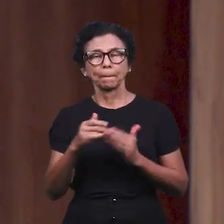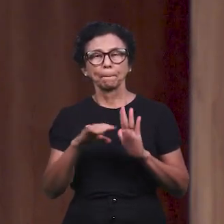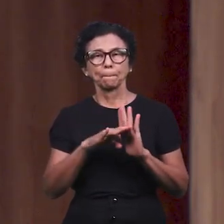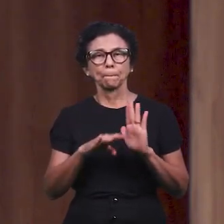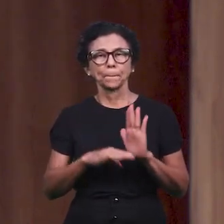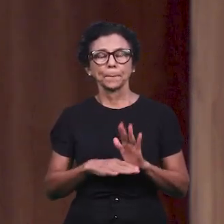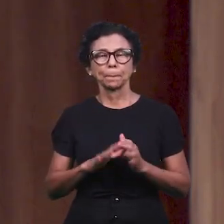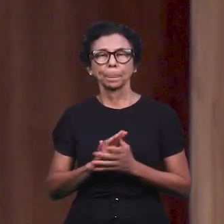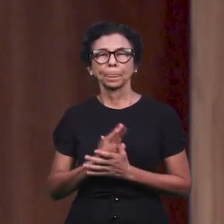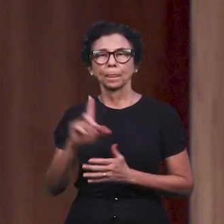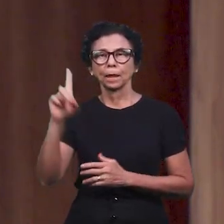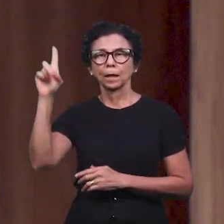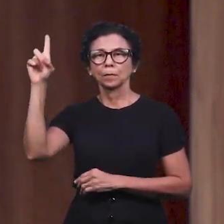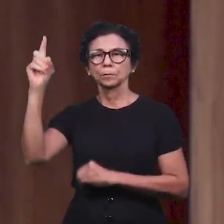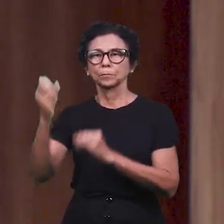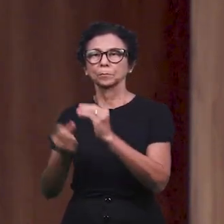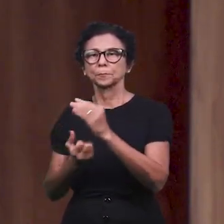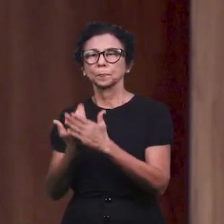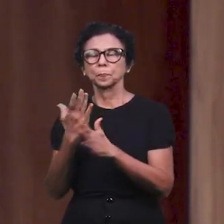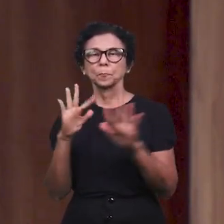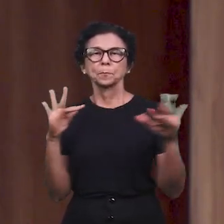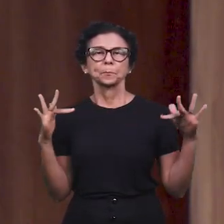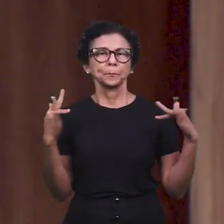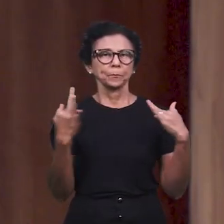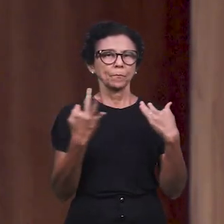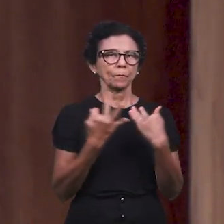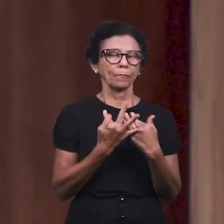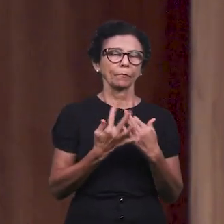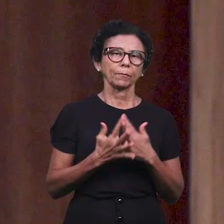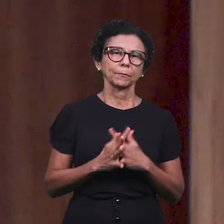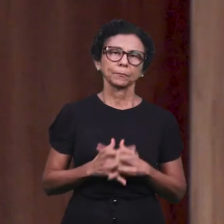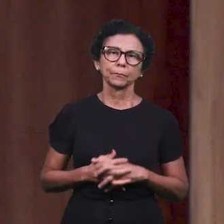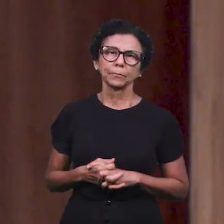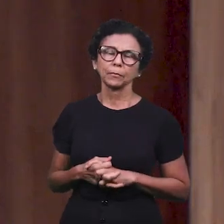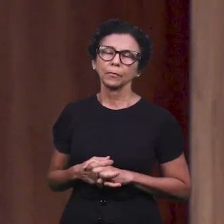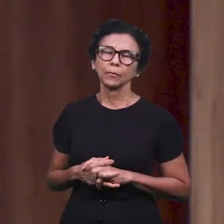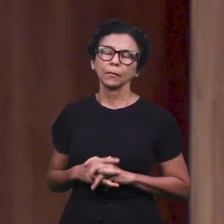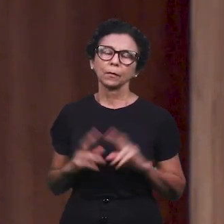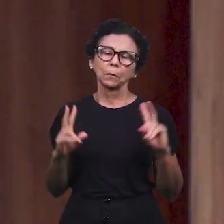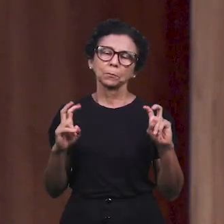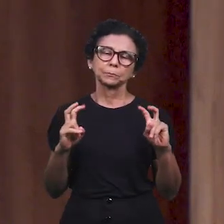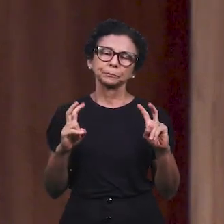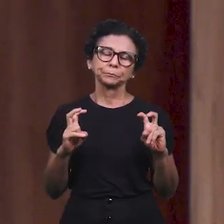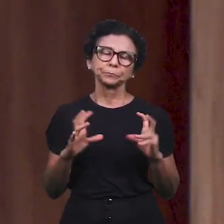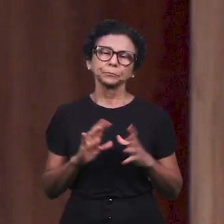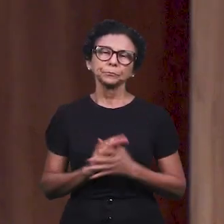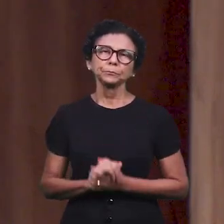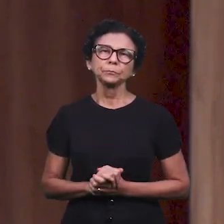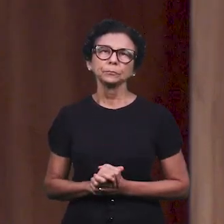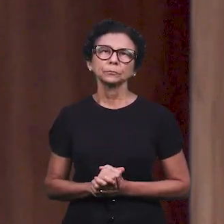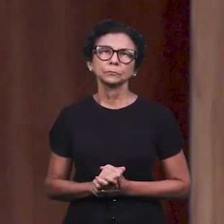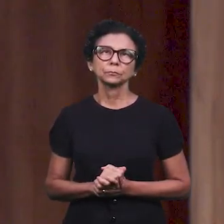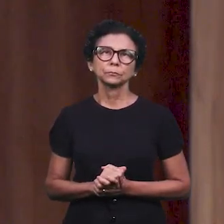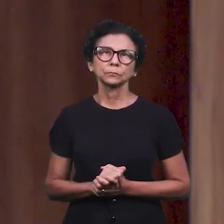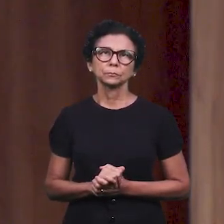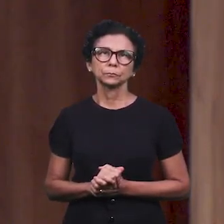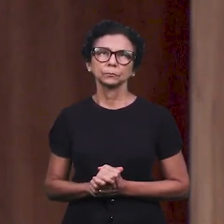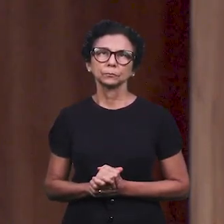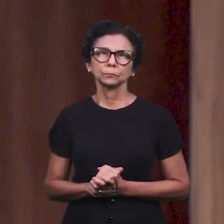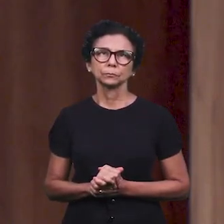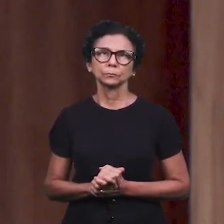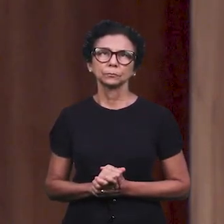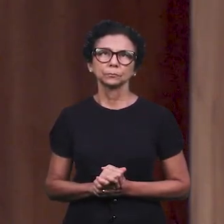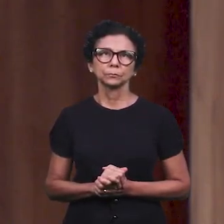programa Família, um projeto de Deus. O nosso tema hoje será: Eles, pois,